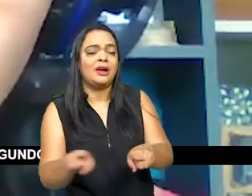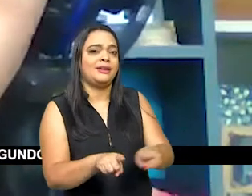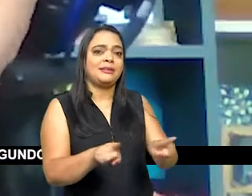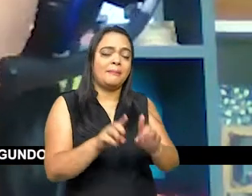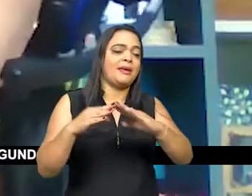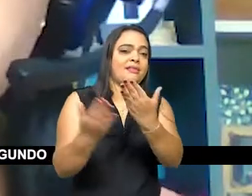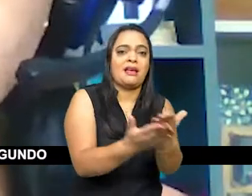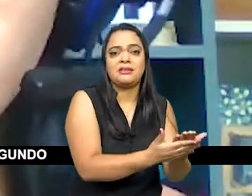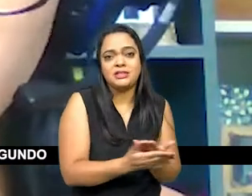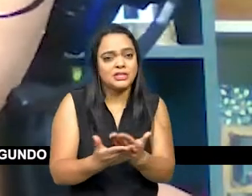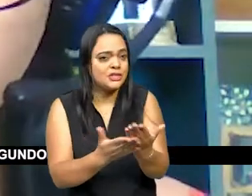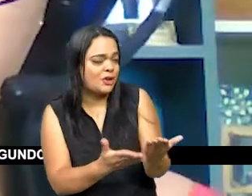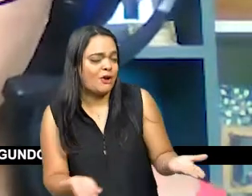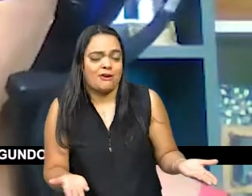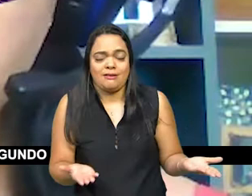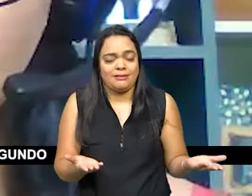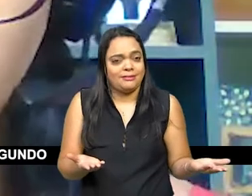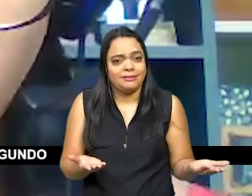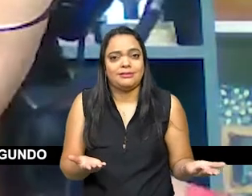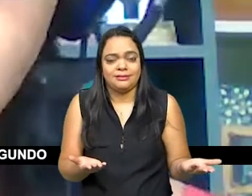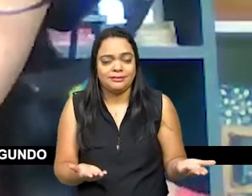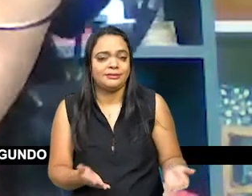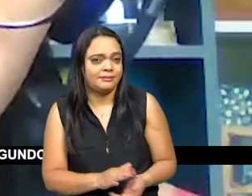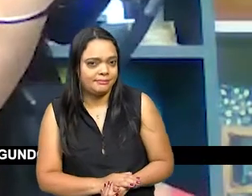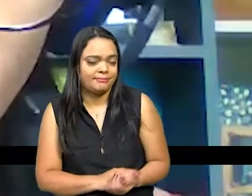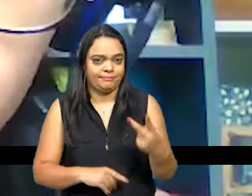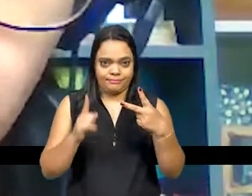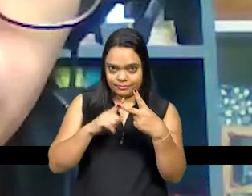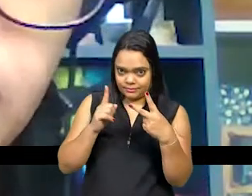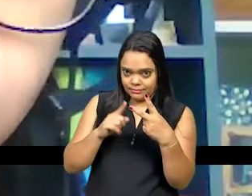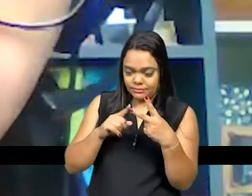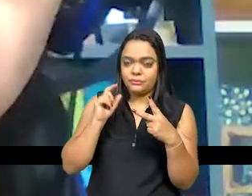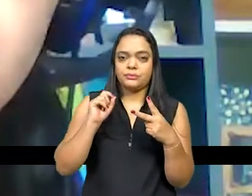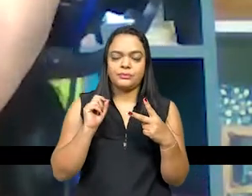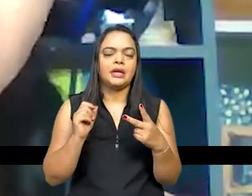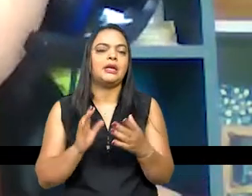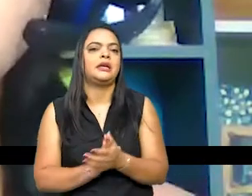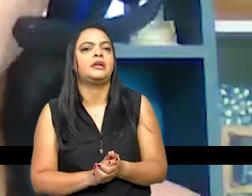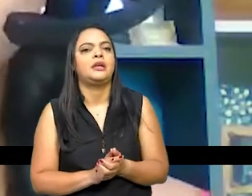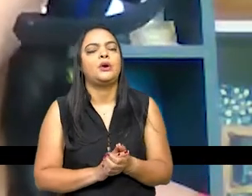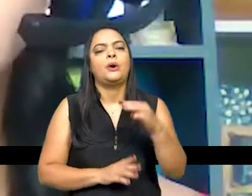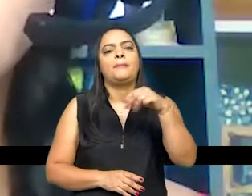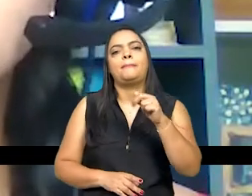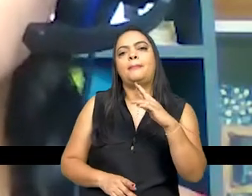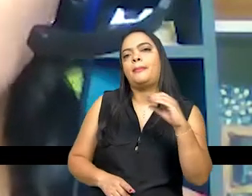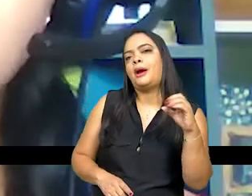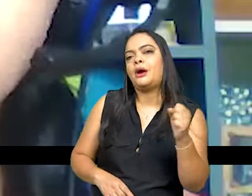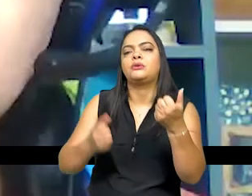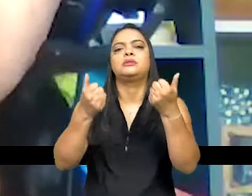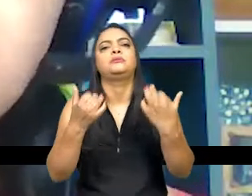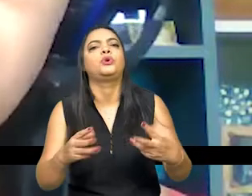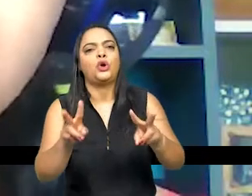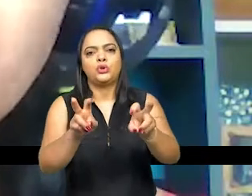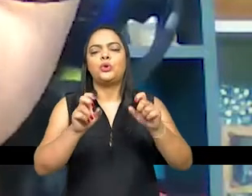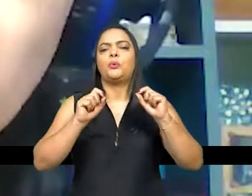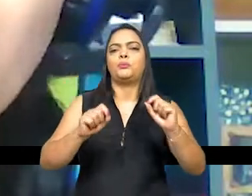que chega nas escolas efetivamente para os alunos. E eu penso, e esse é o segundo ponto que eu queria trazer, quando tu falas ali, né, Marcos, da